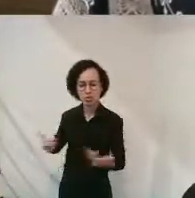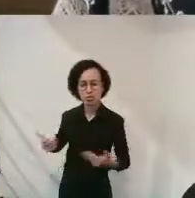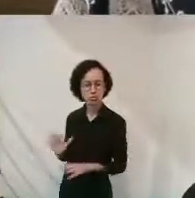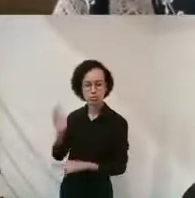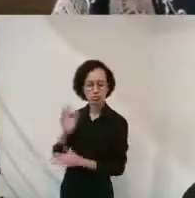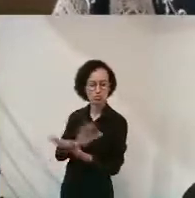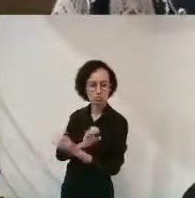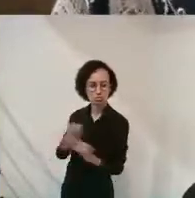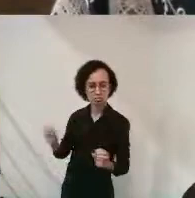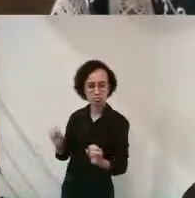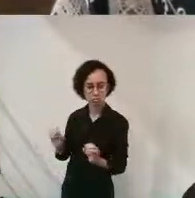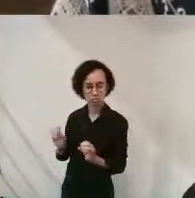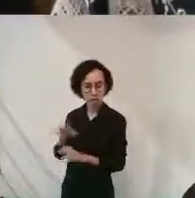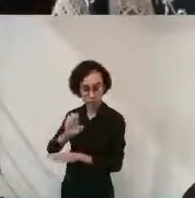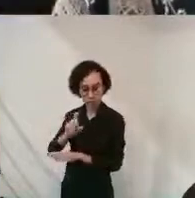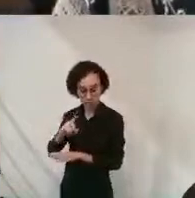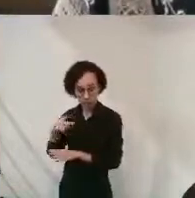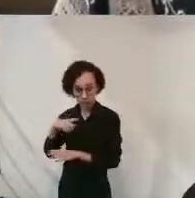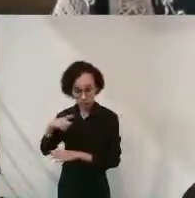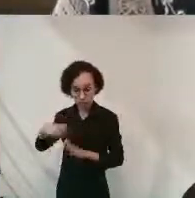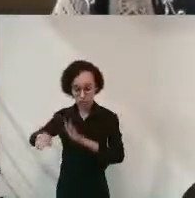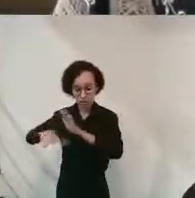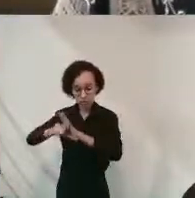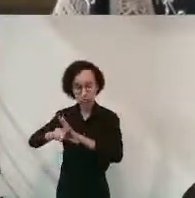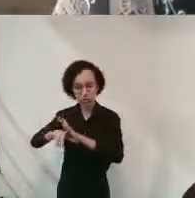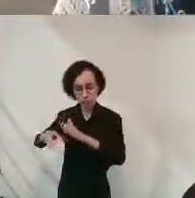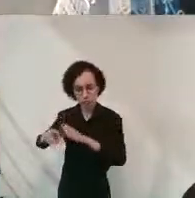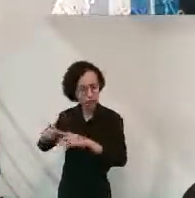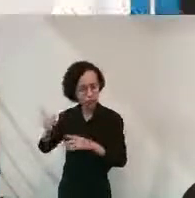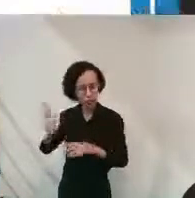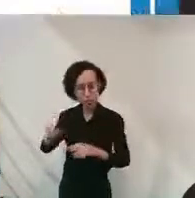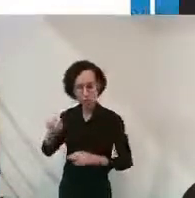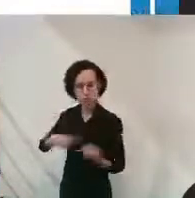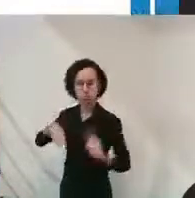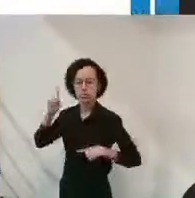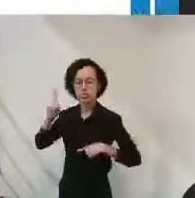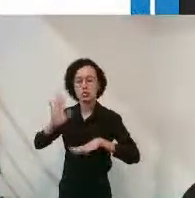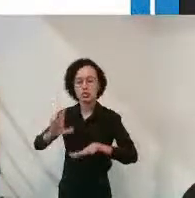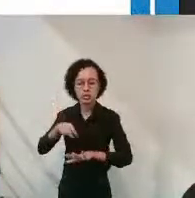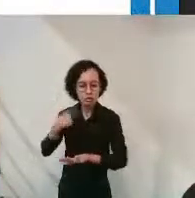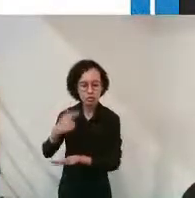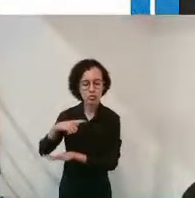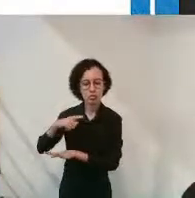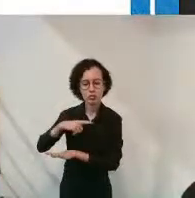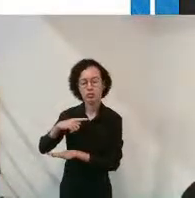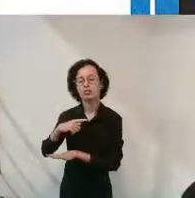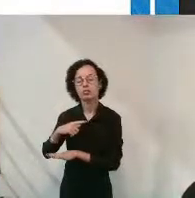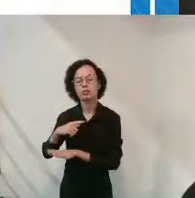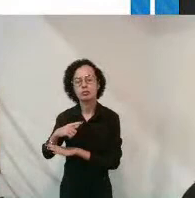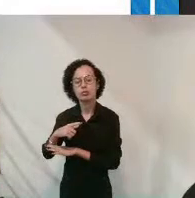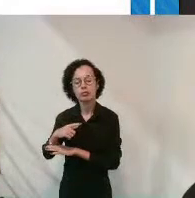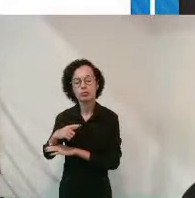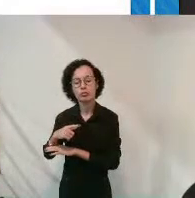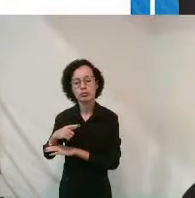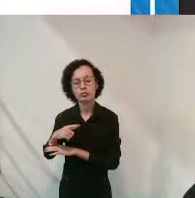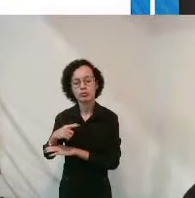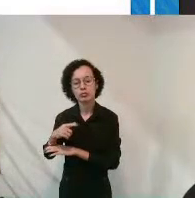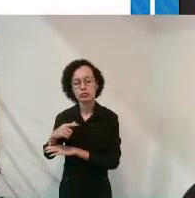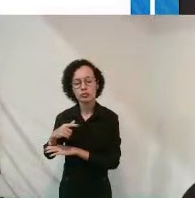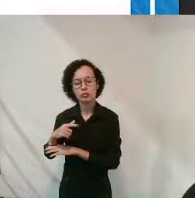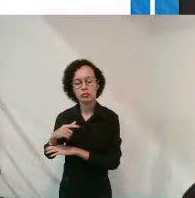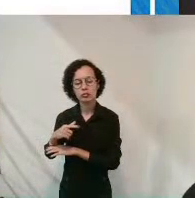acontecem. Se nós temos uma legislação bastante avançada, se nós temos um